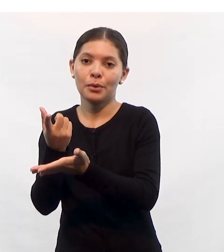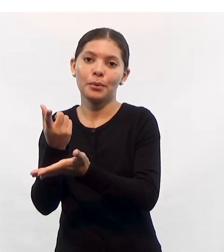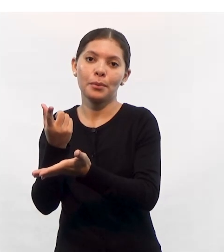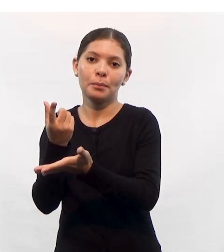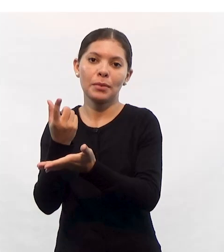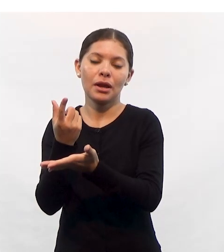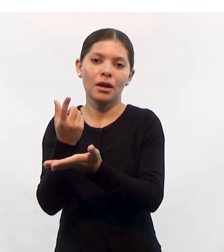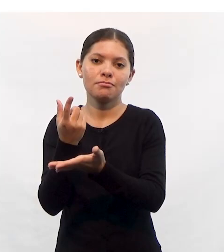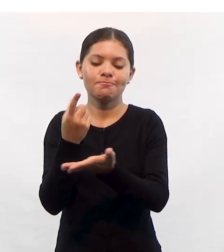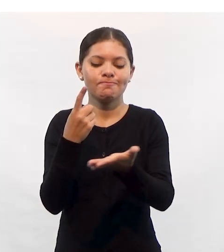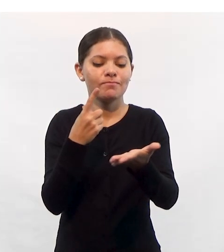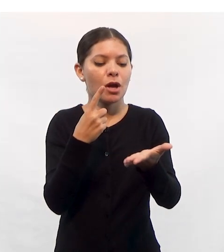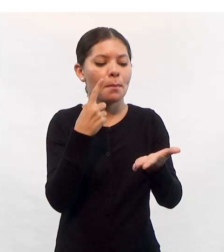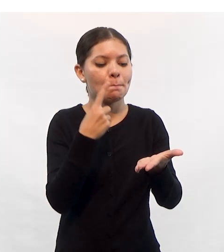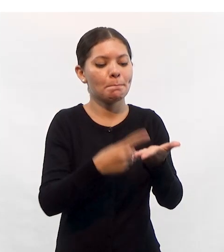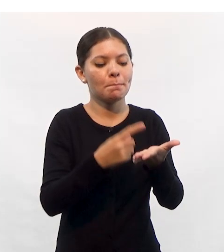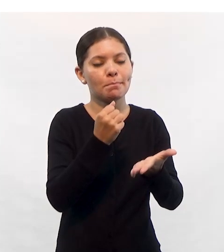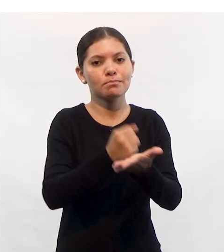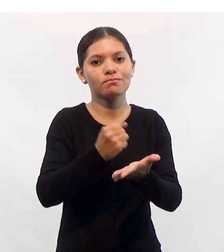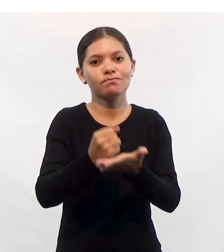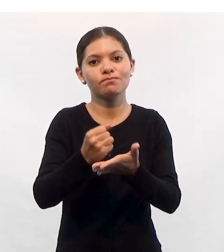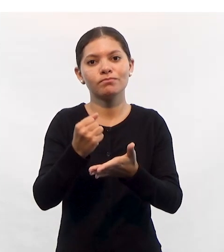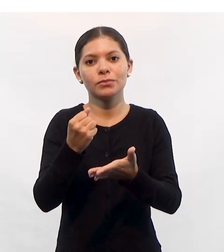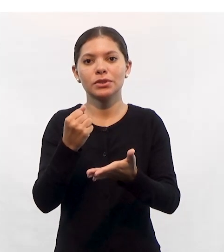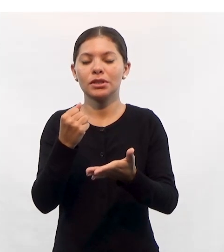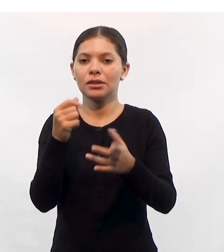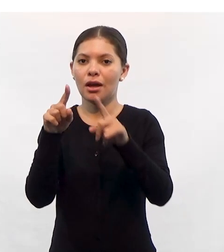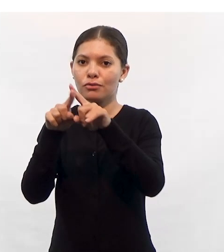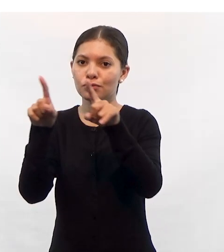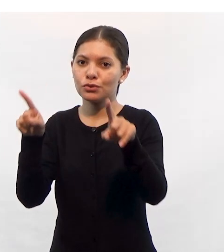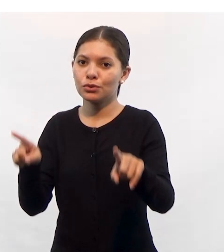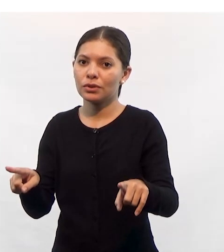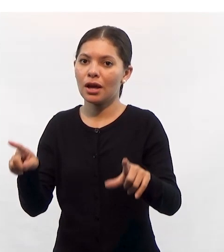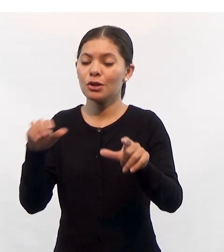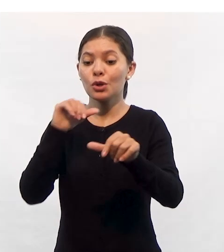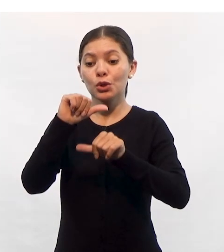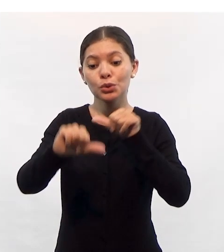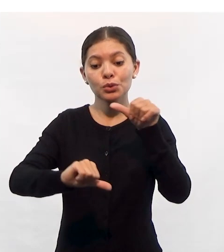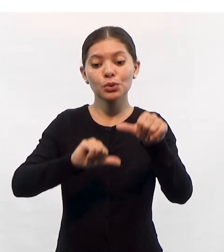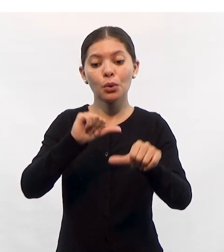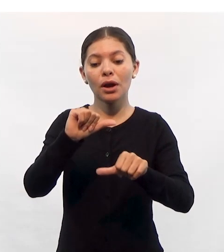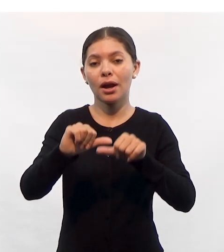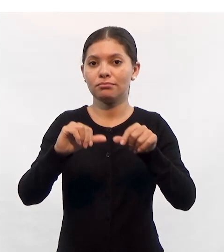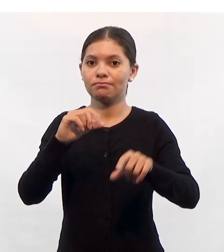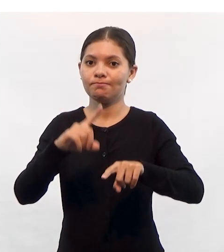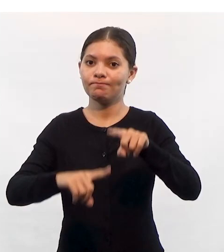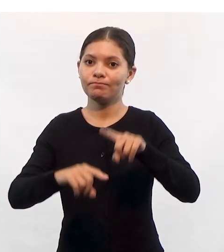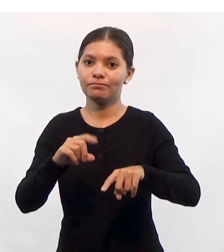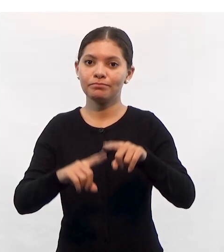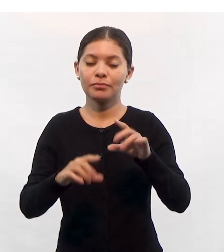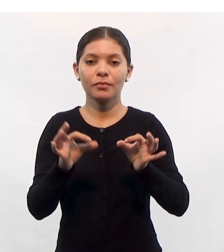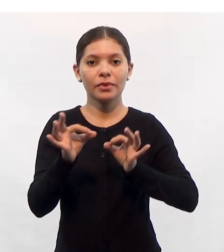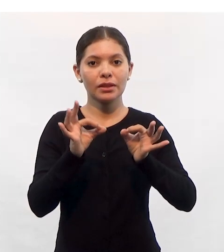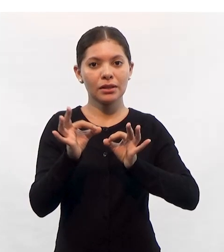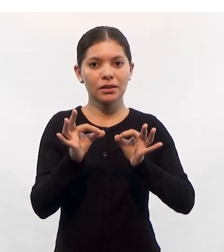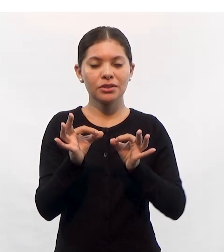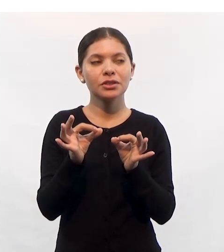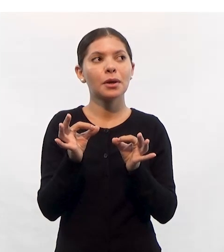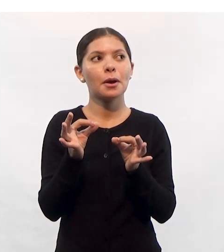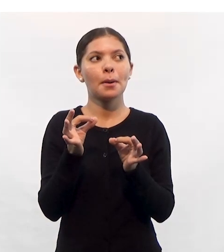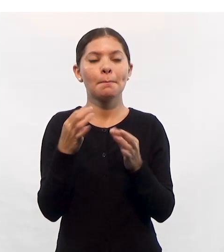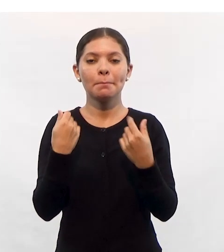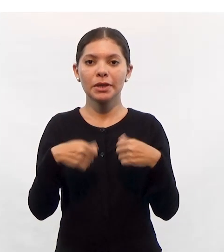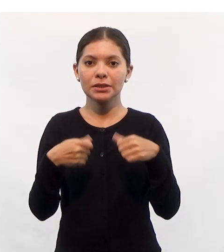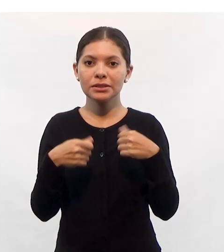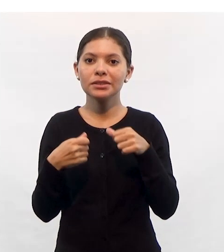para contratar mão de obra troca máquinas sendo planeja fazer alguma mudança vai precisar de recursos financeiros